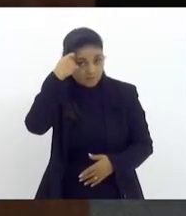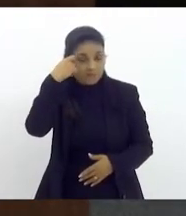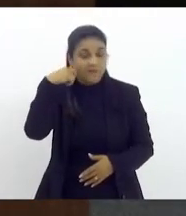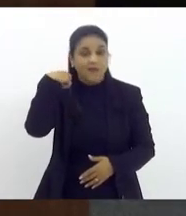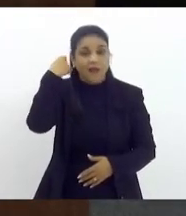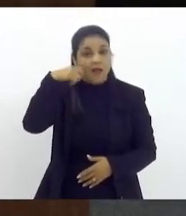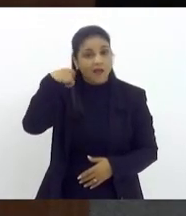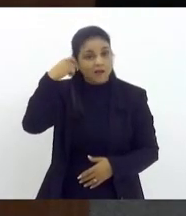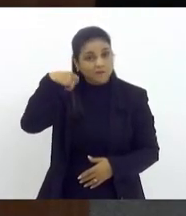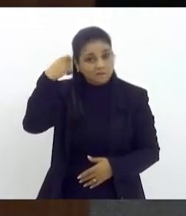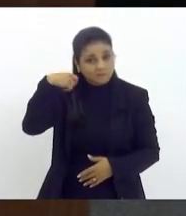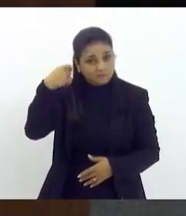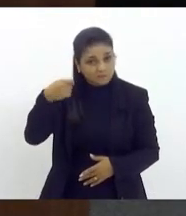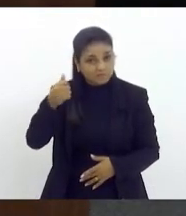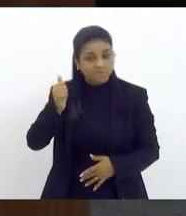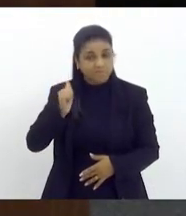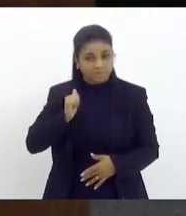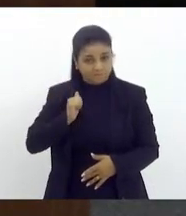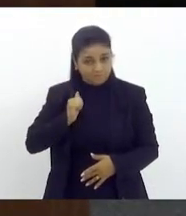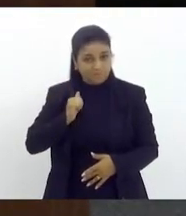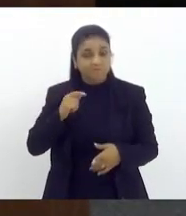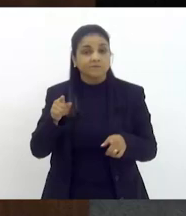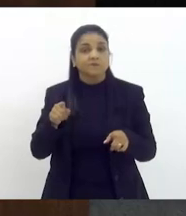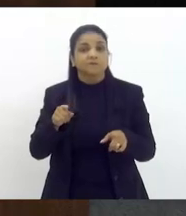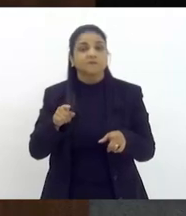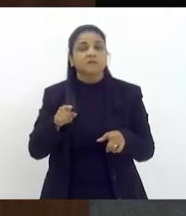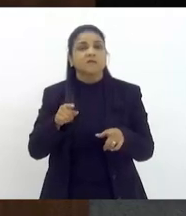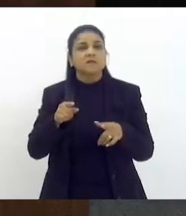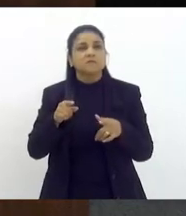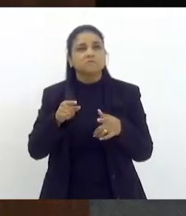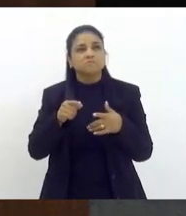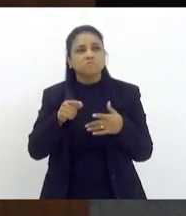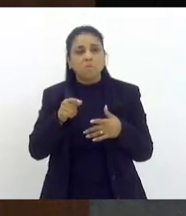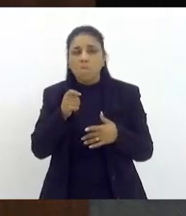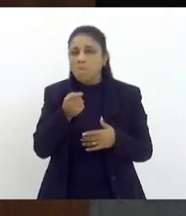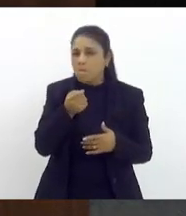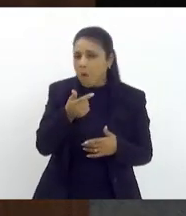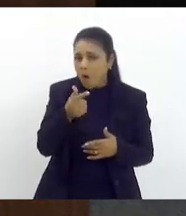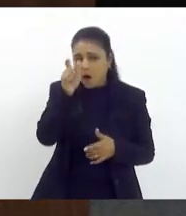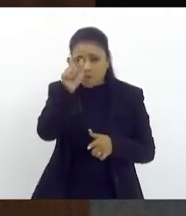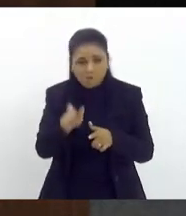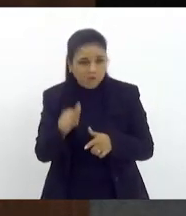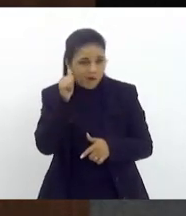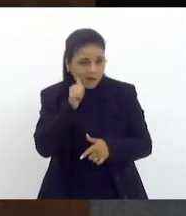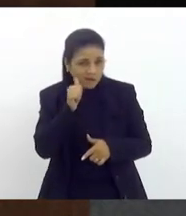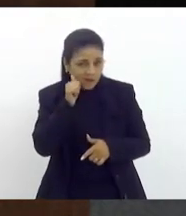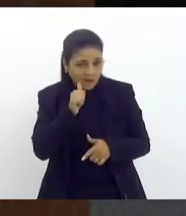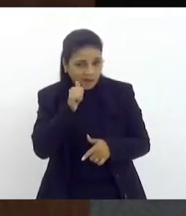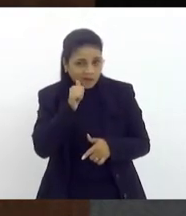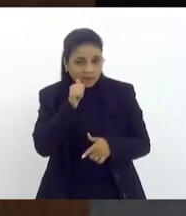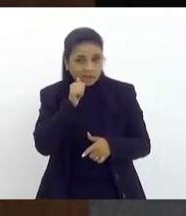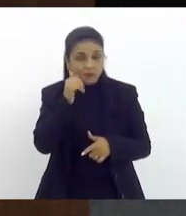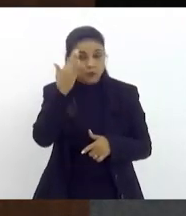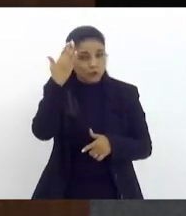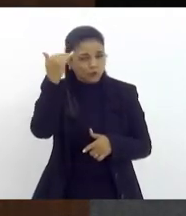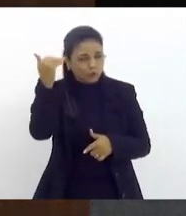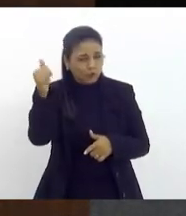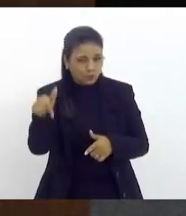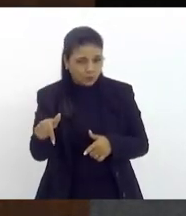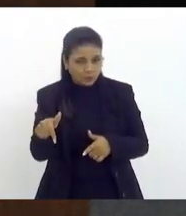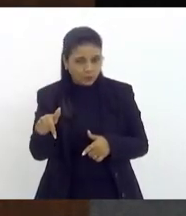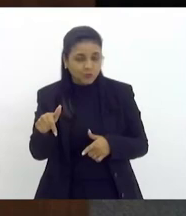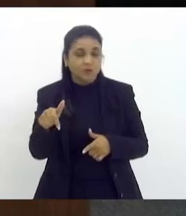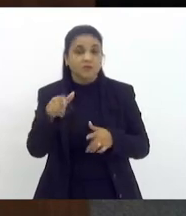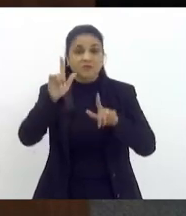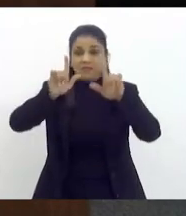por muito O tempo figurou como uma das poucas mulheres negras a fazer sucesso não só